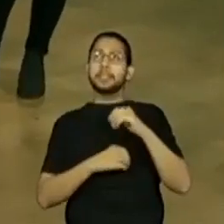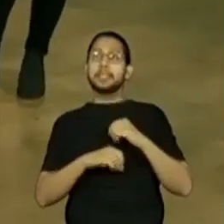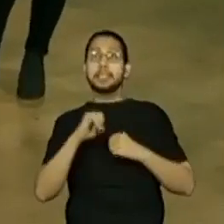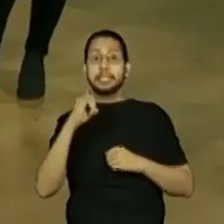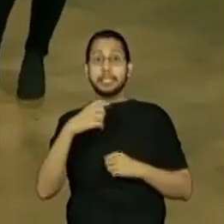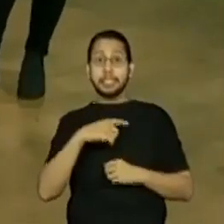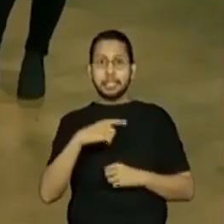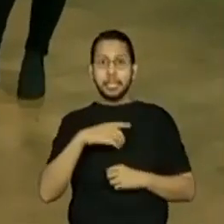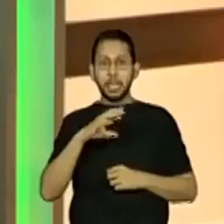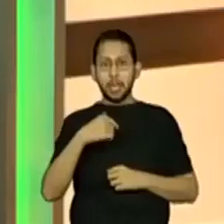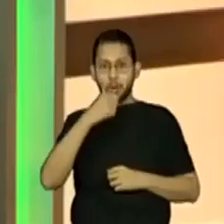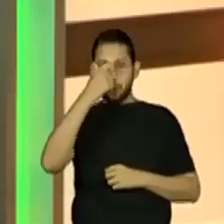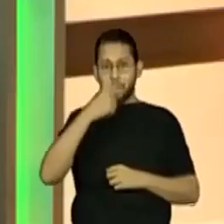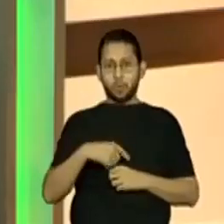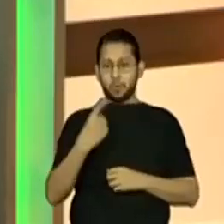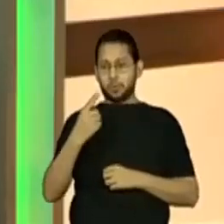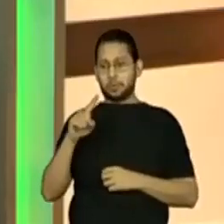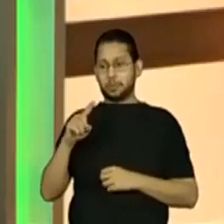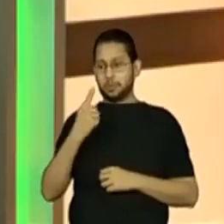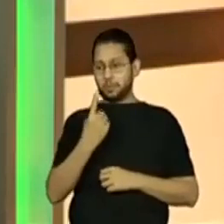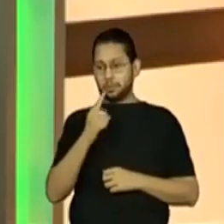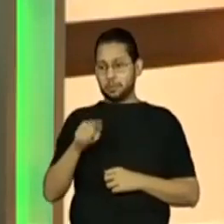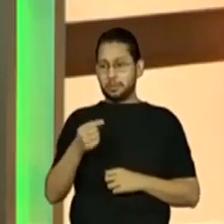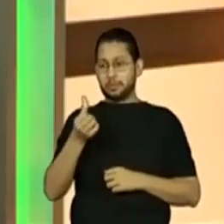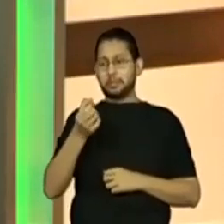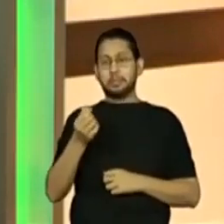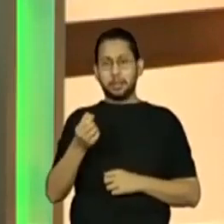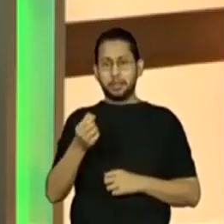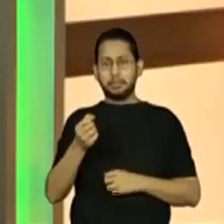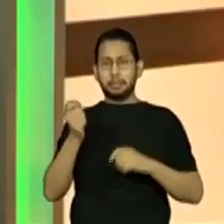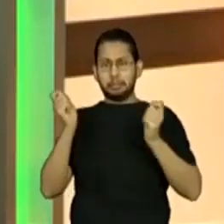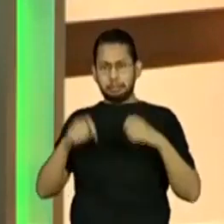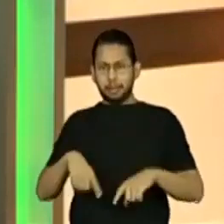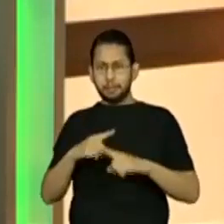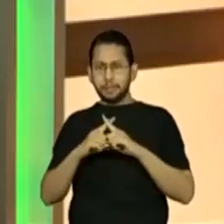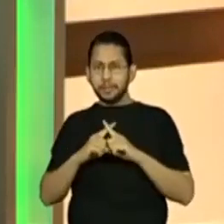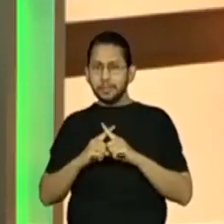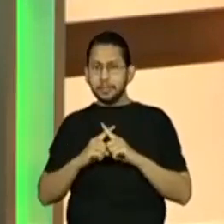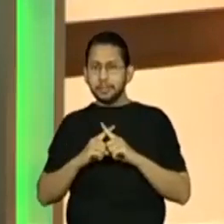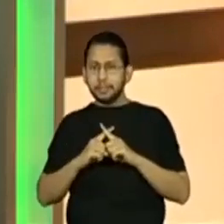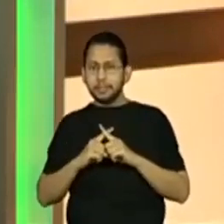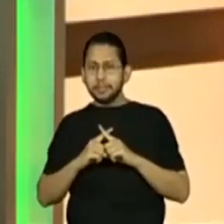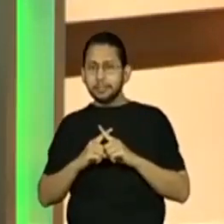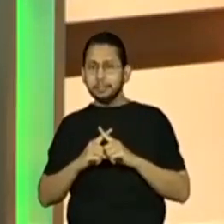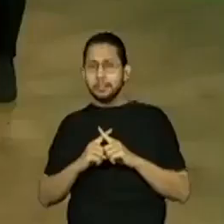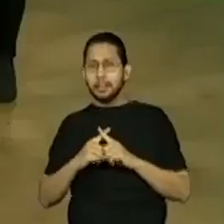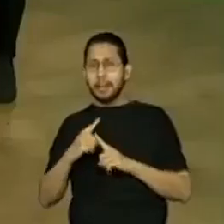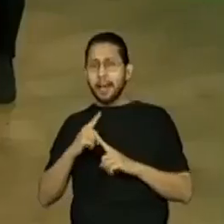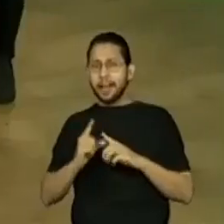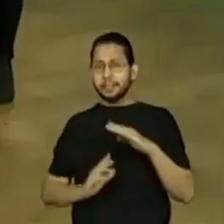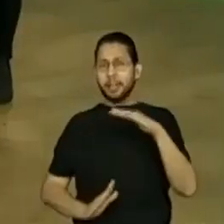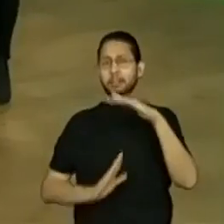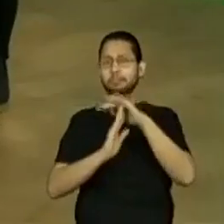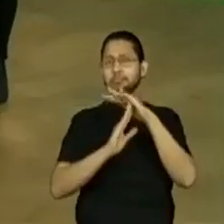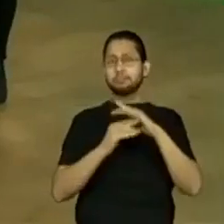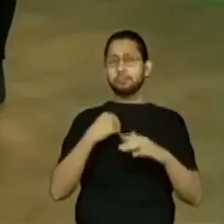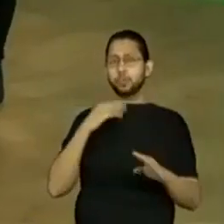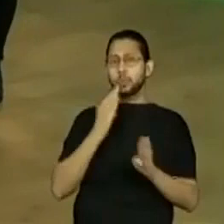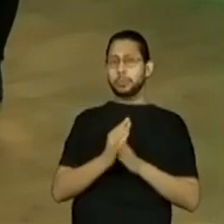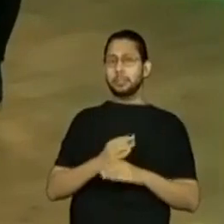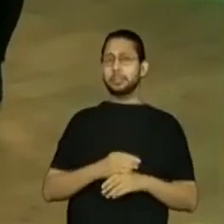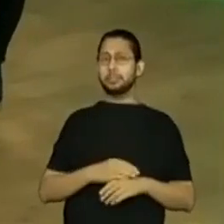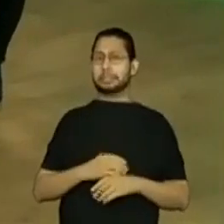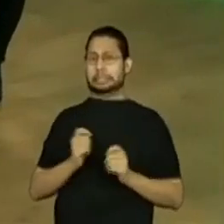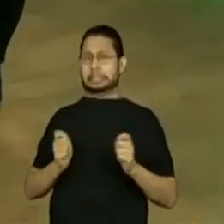minha altura e multiplicasse Até descobrir por algum quantas número vezes? até